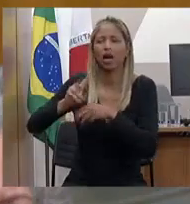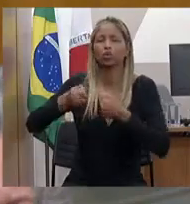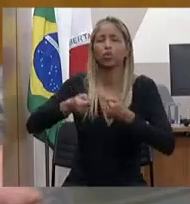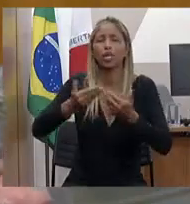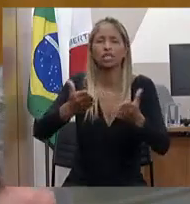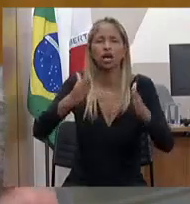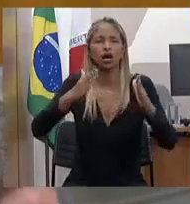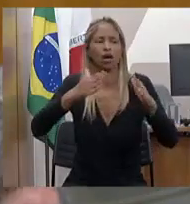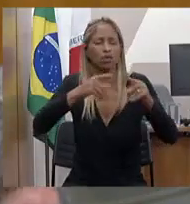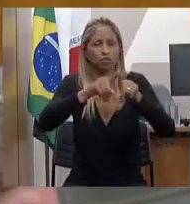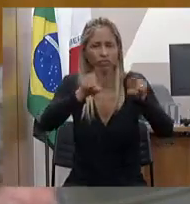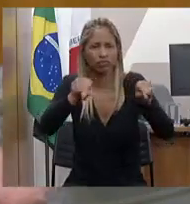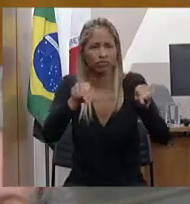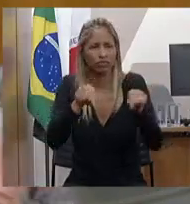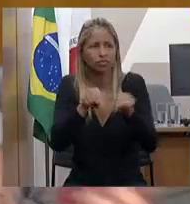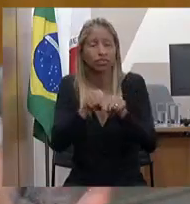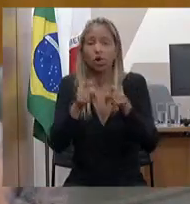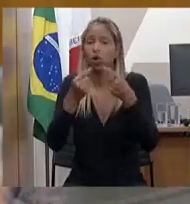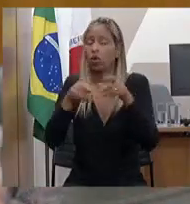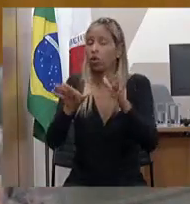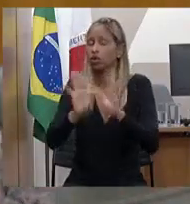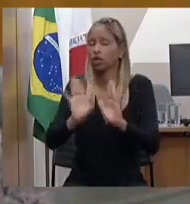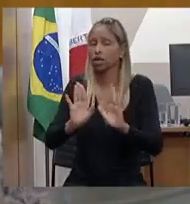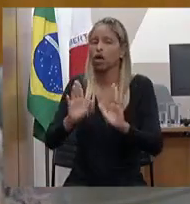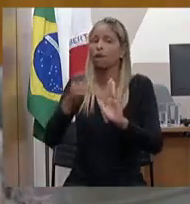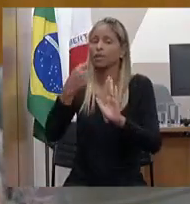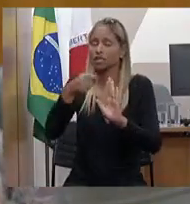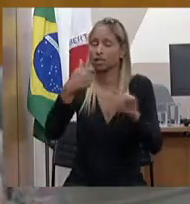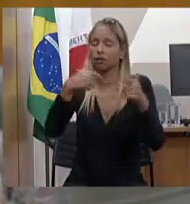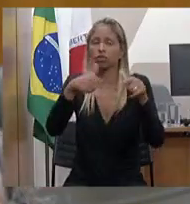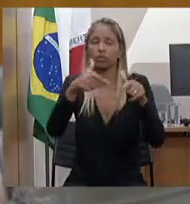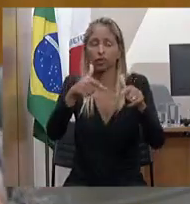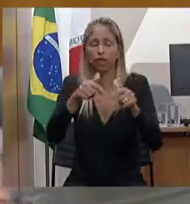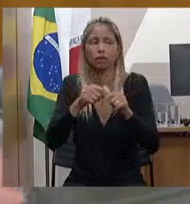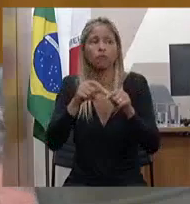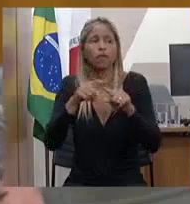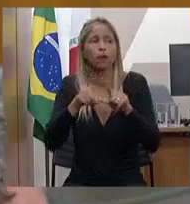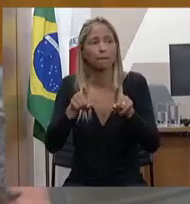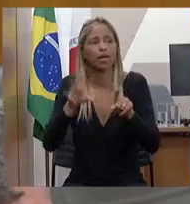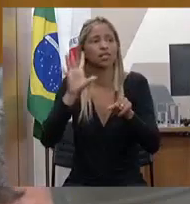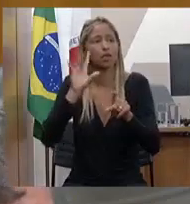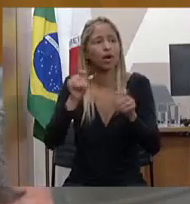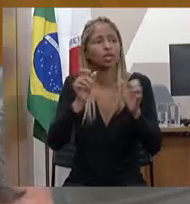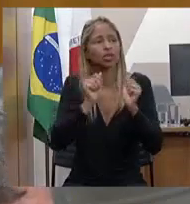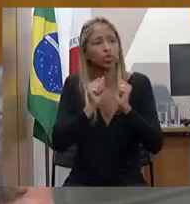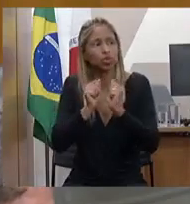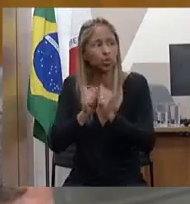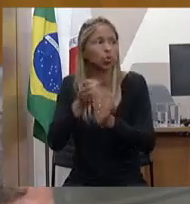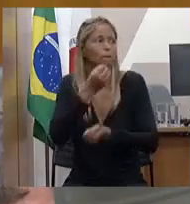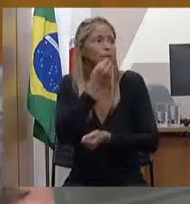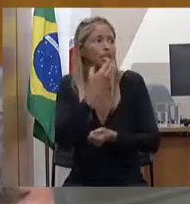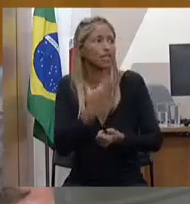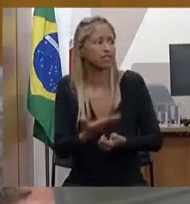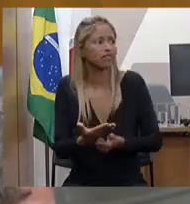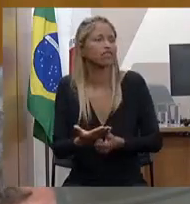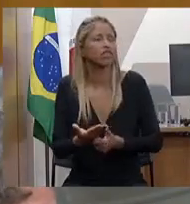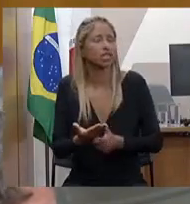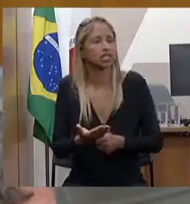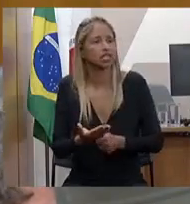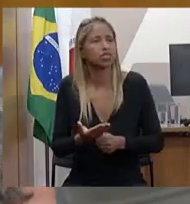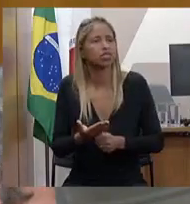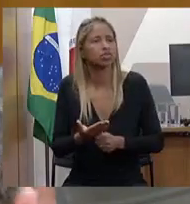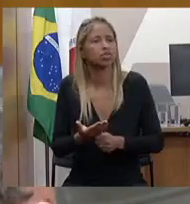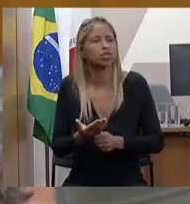terreno e nós não somos Contra isso que precisamos do emprego mas acho que pergunta esse benefícios e